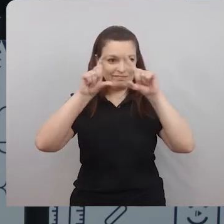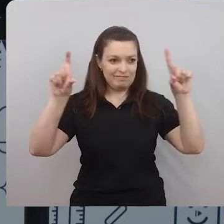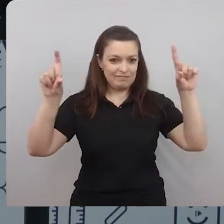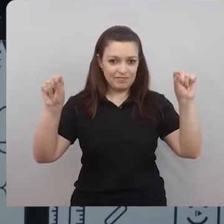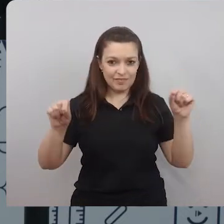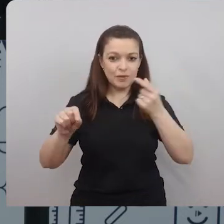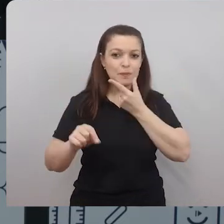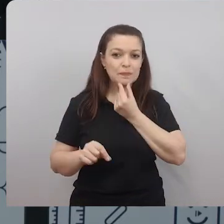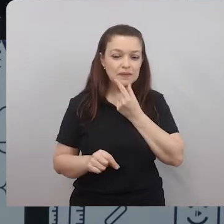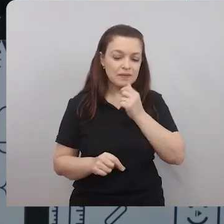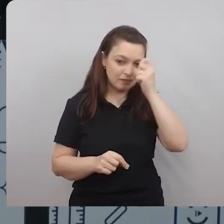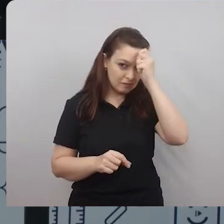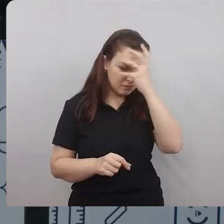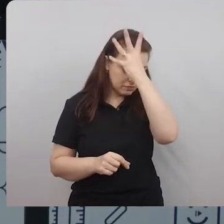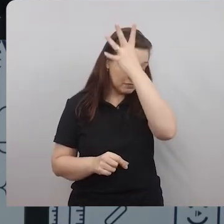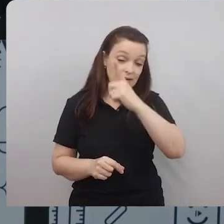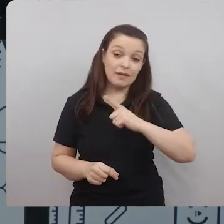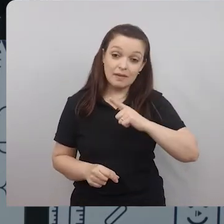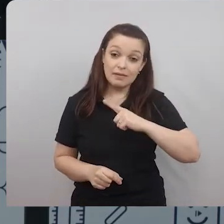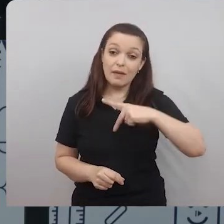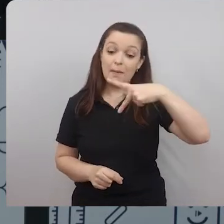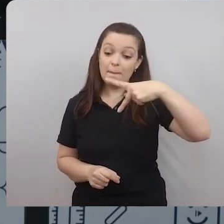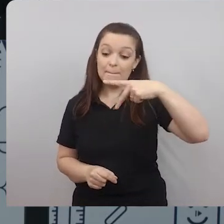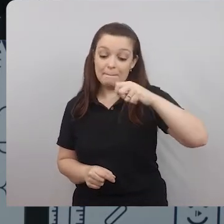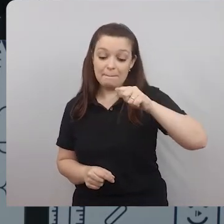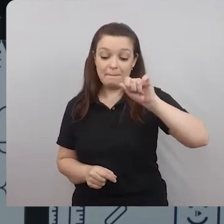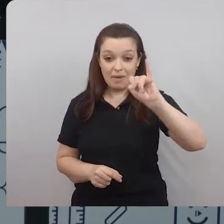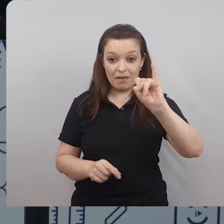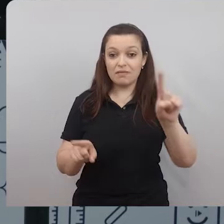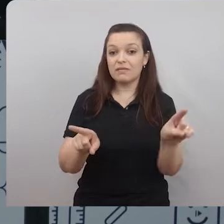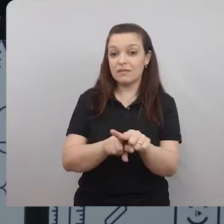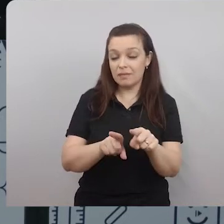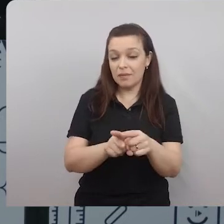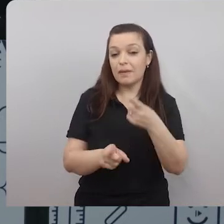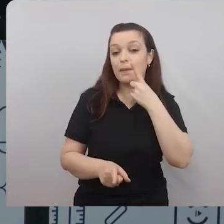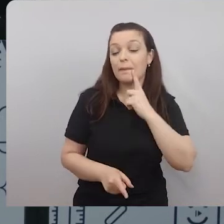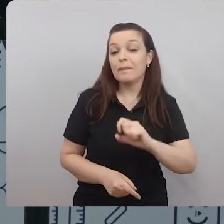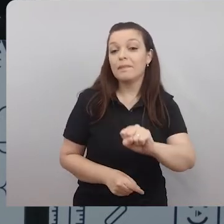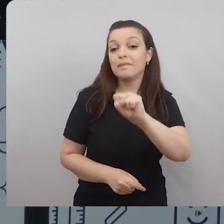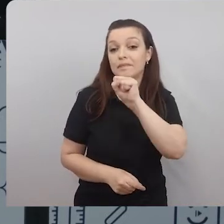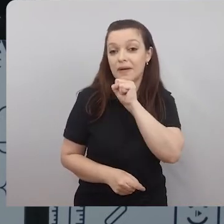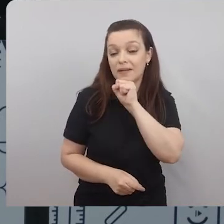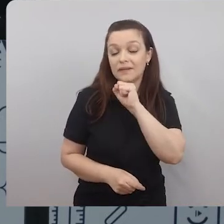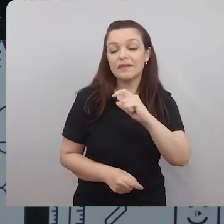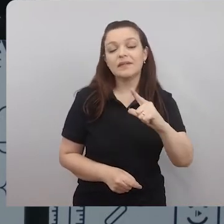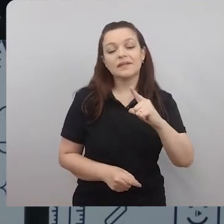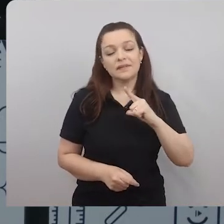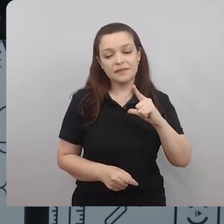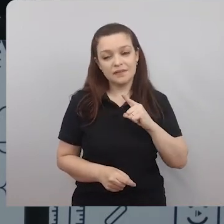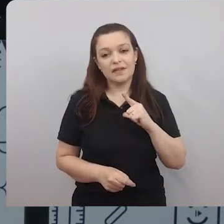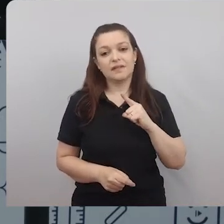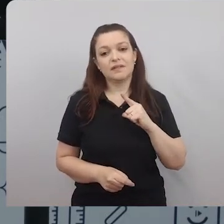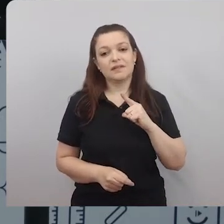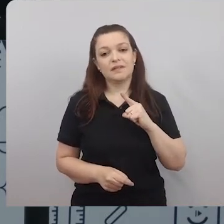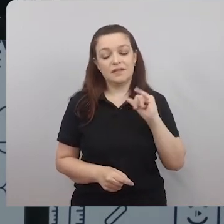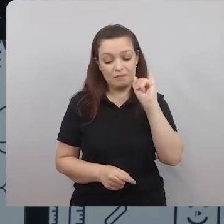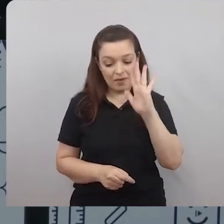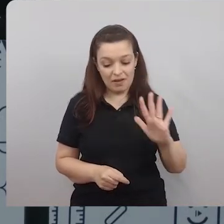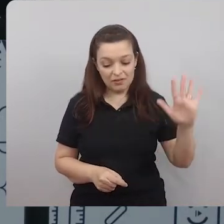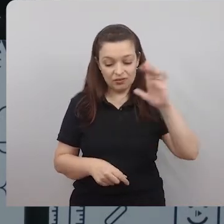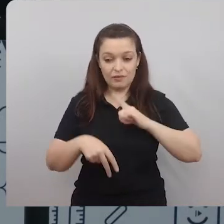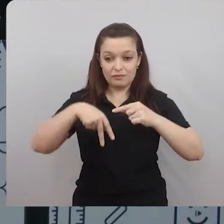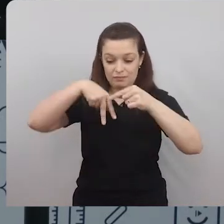do Armandinho aparece o pai do Armandinho, que aqui também é representada pela